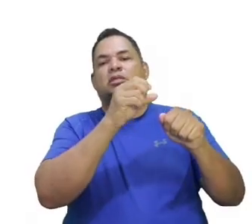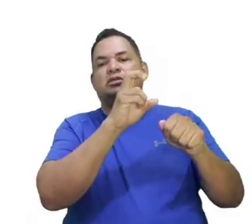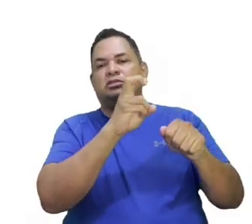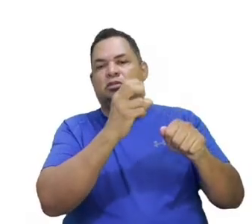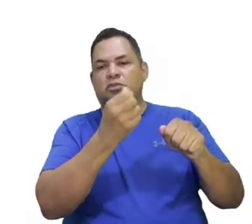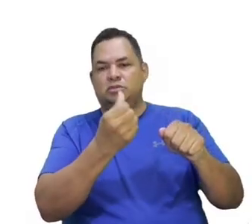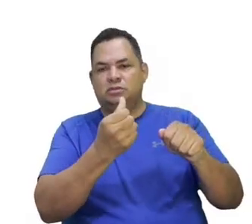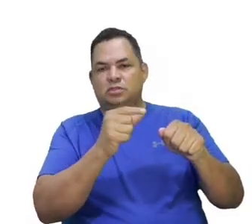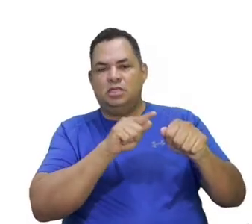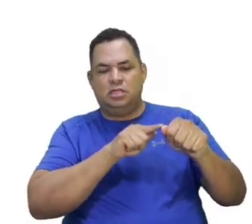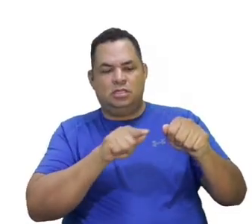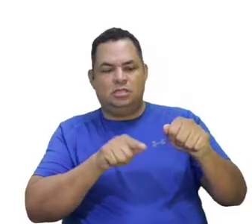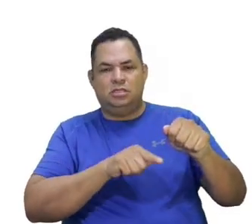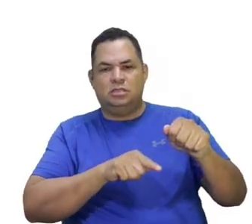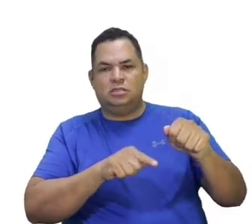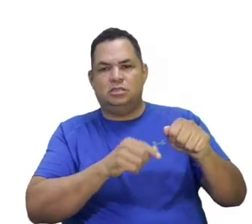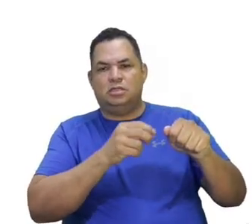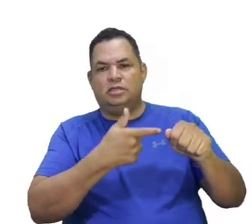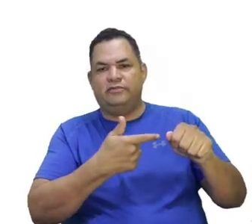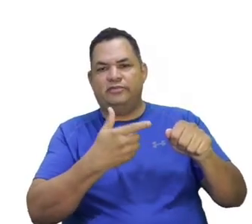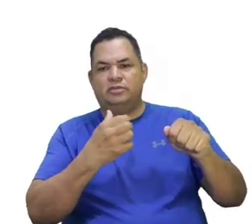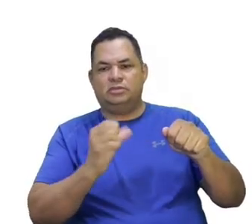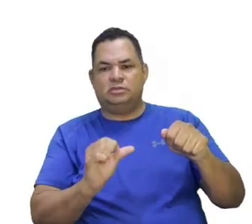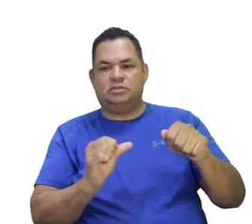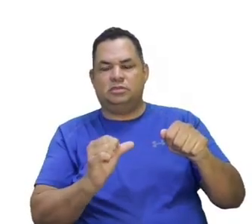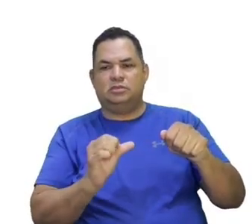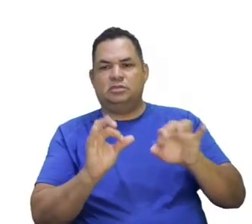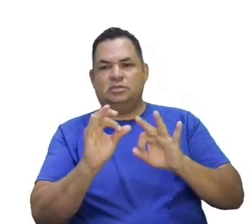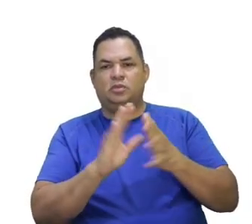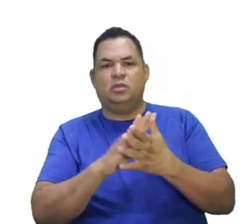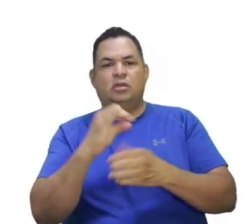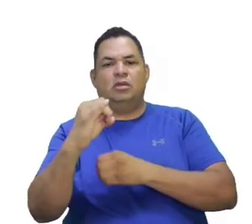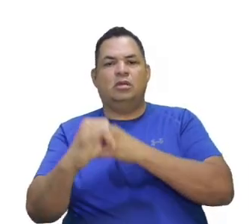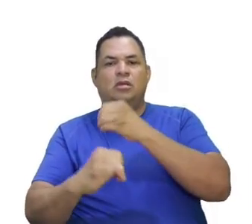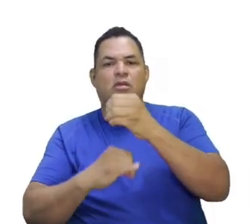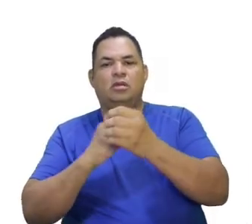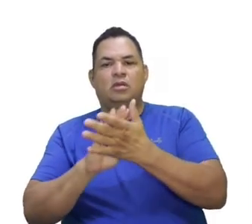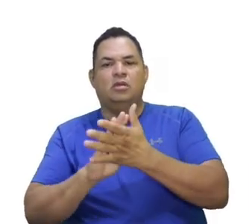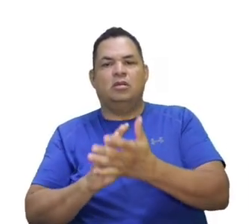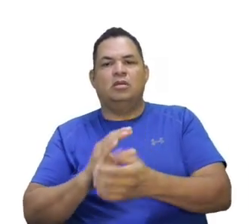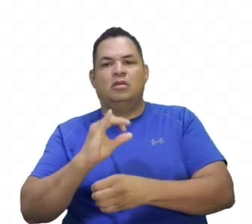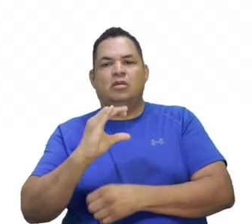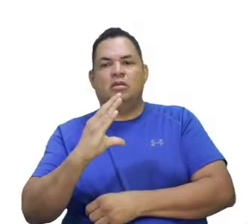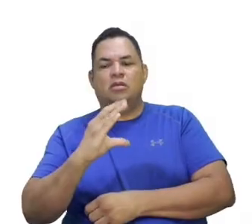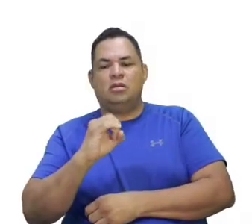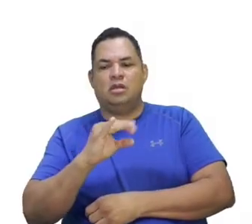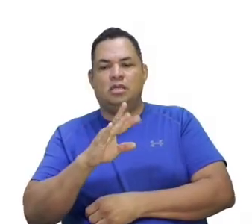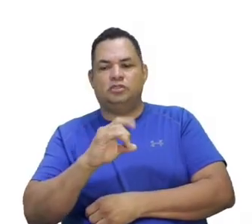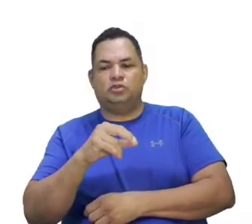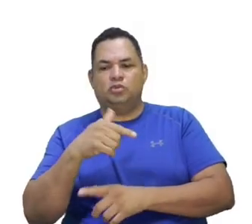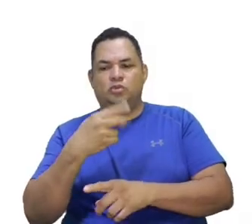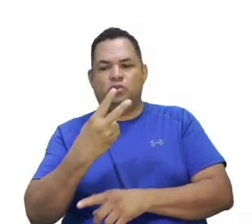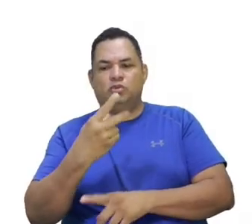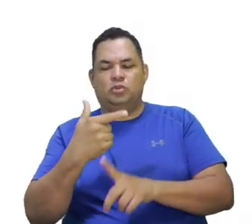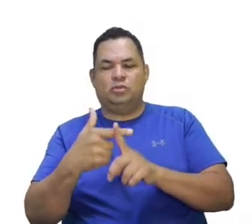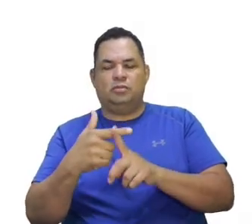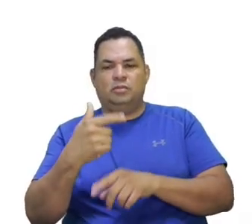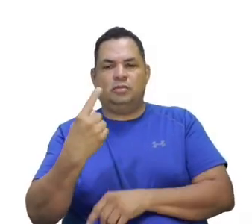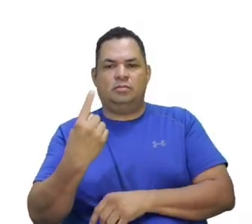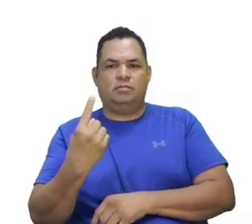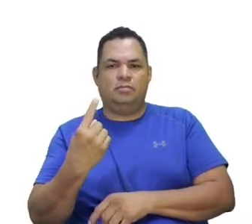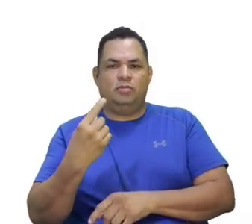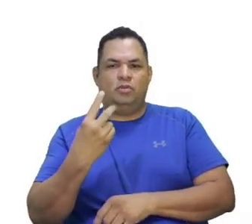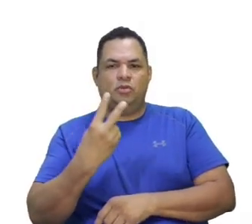Que mais, professora, que ele tem aí de informação? Ele é um íon cátion 2+, ou seja, ele